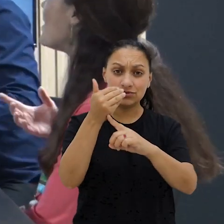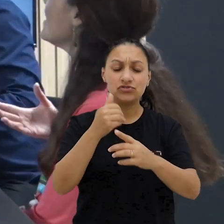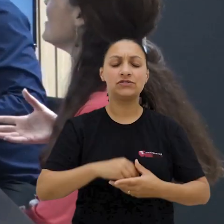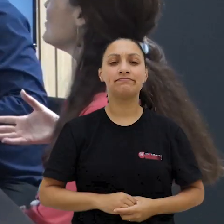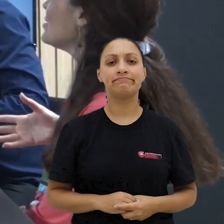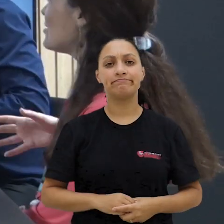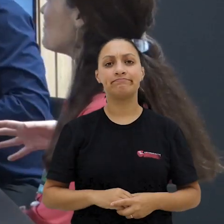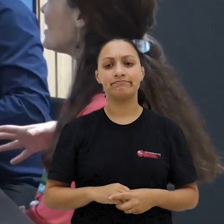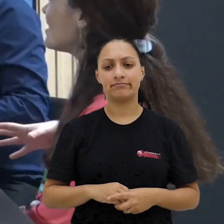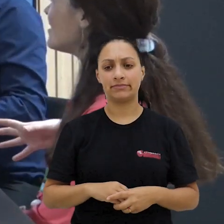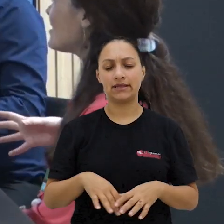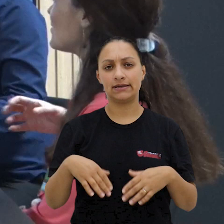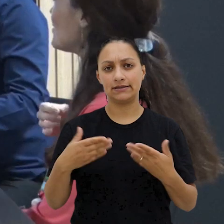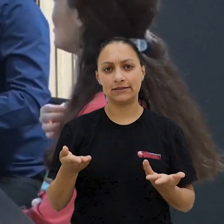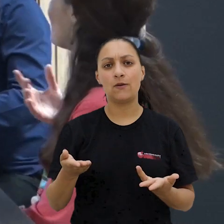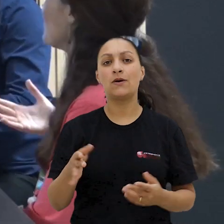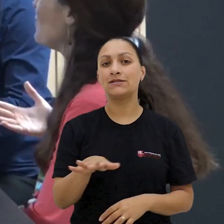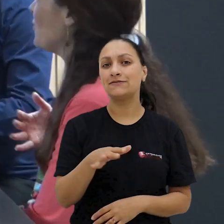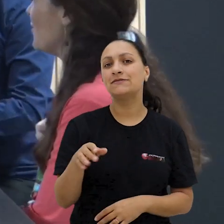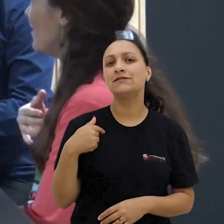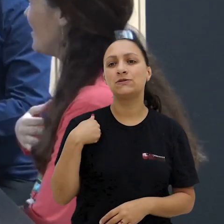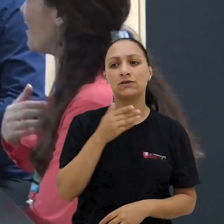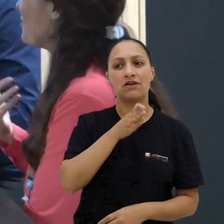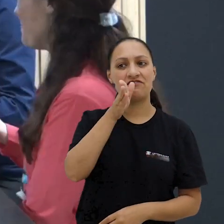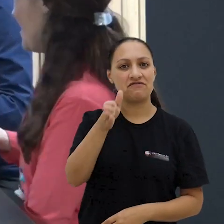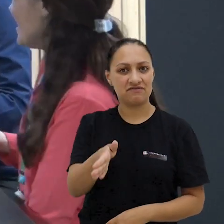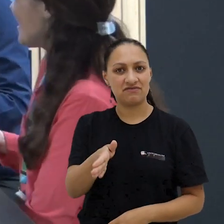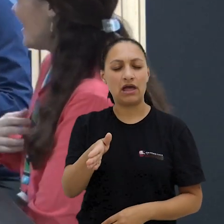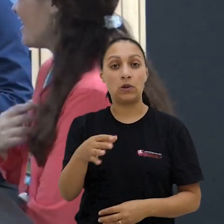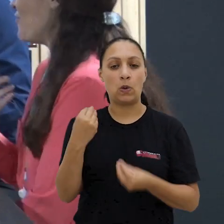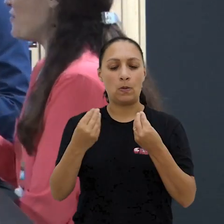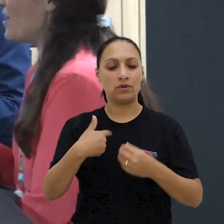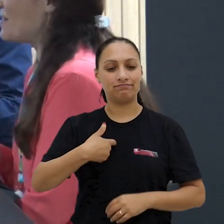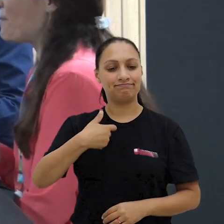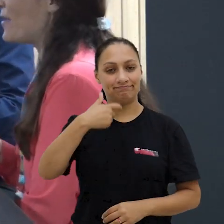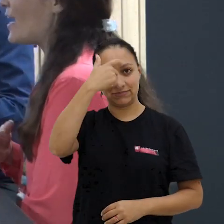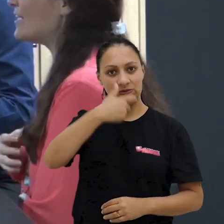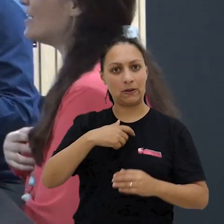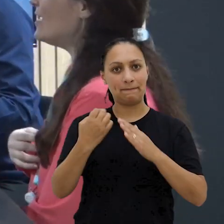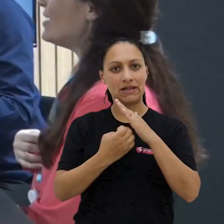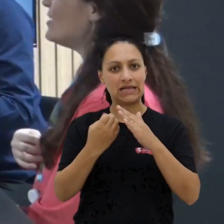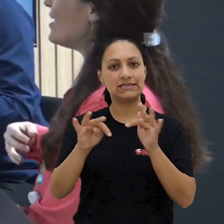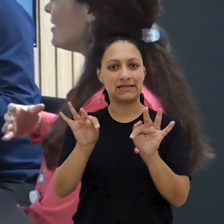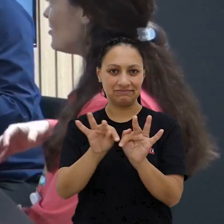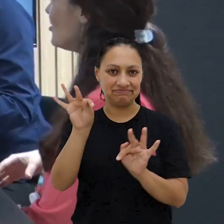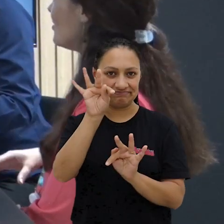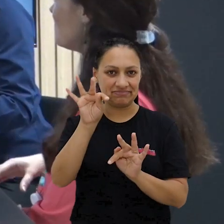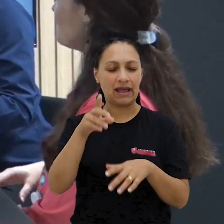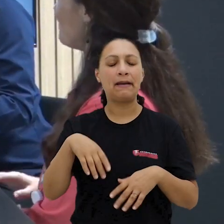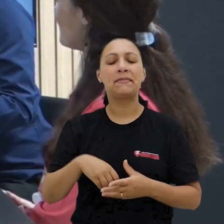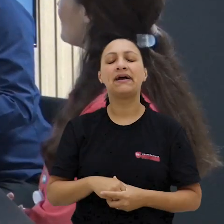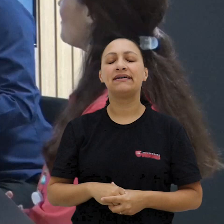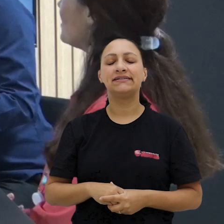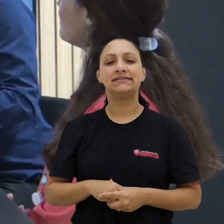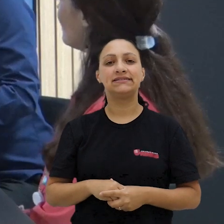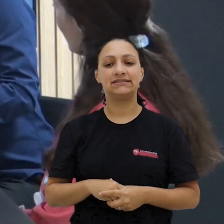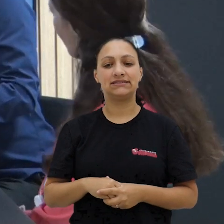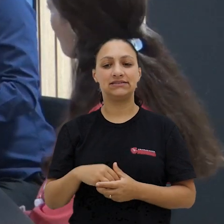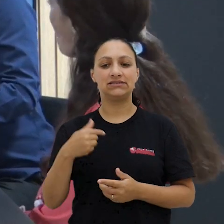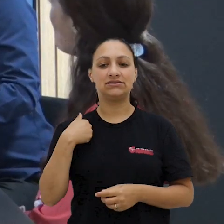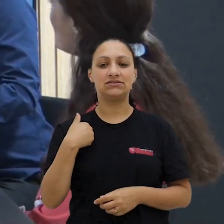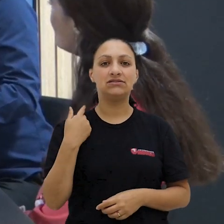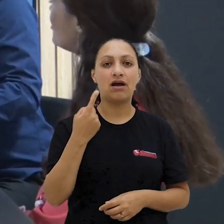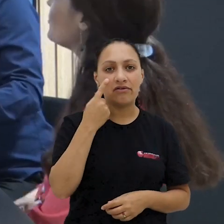tecnologia. Então, é bem legal isso também, assim, que às vezes a gente vai como empresa, né, Fevale Tech Park, e aí a gente